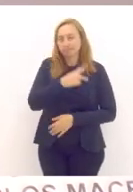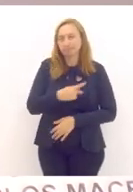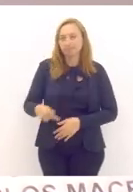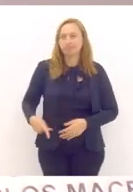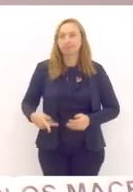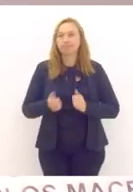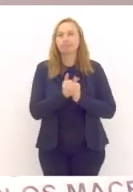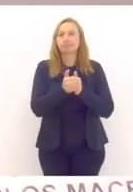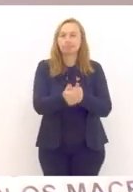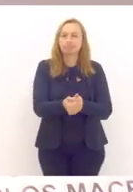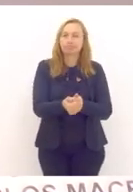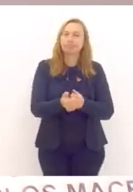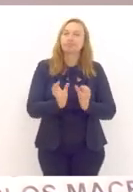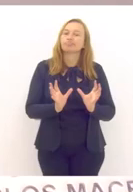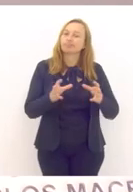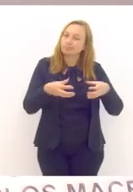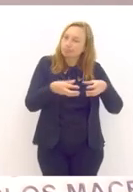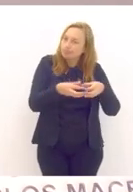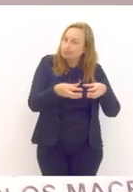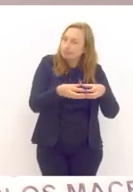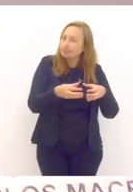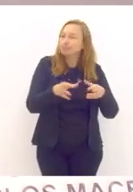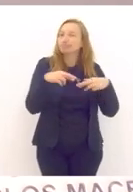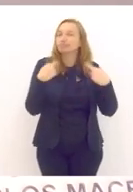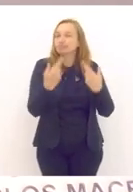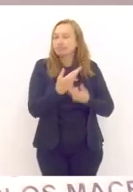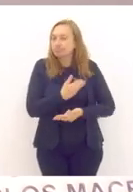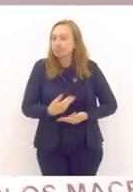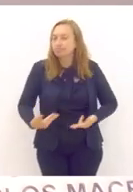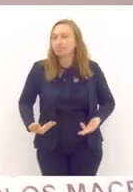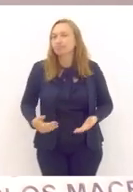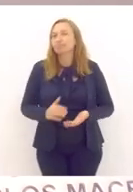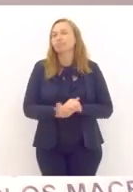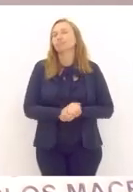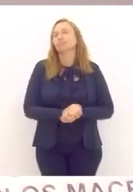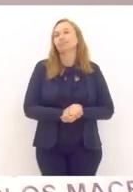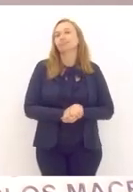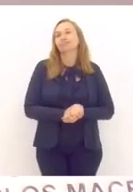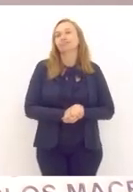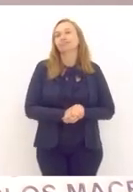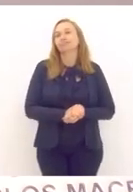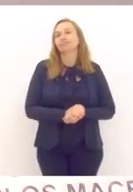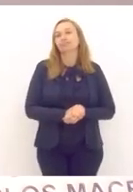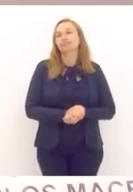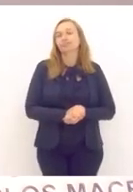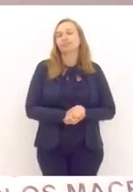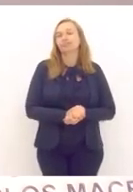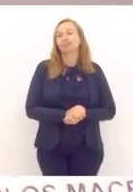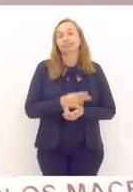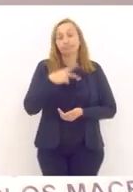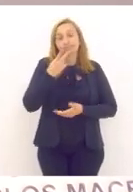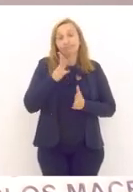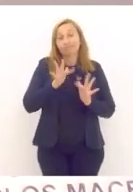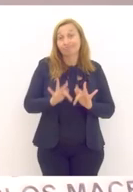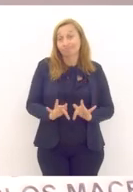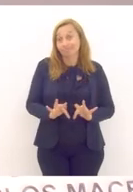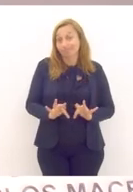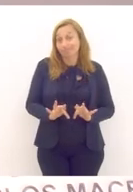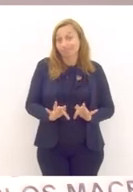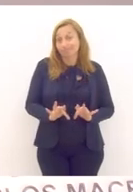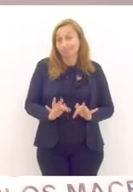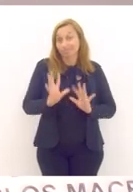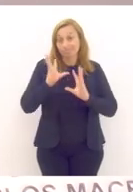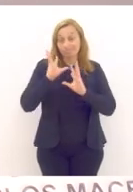condução dessa audiência pública e falar no final, a gente tem que tentar o